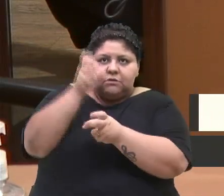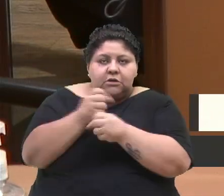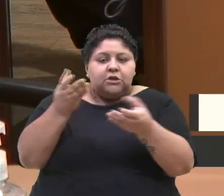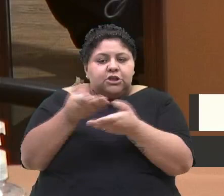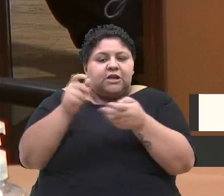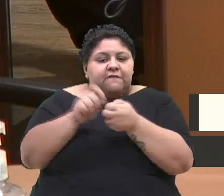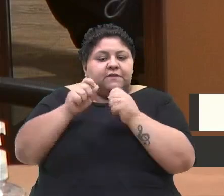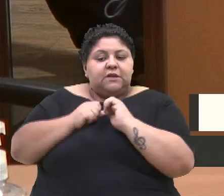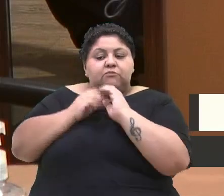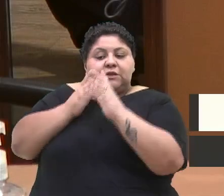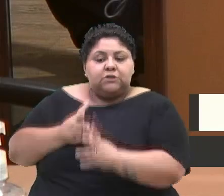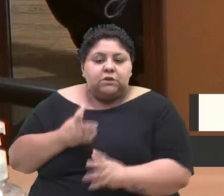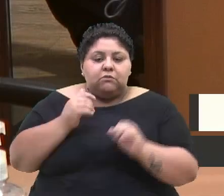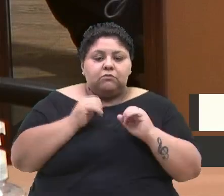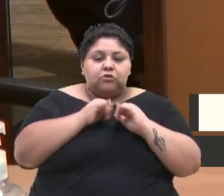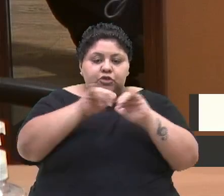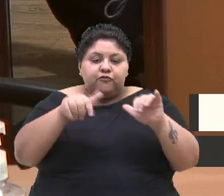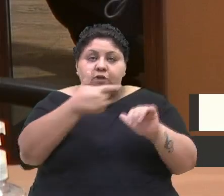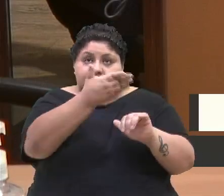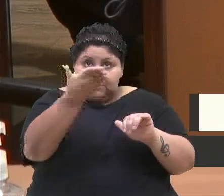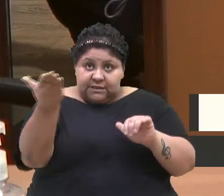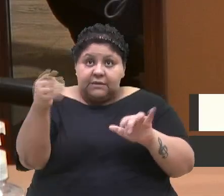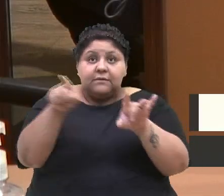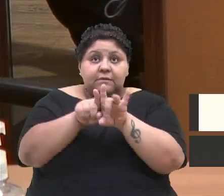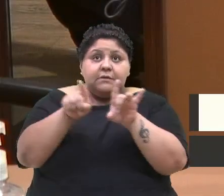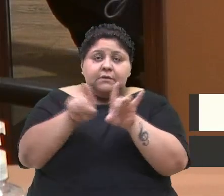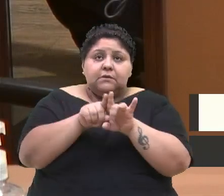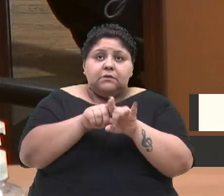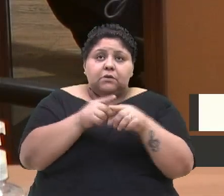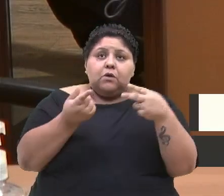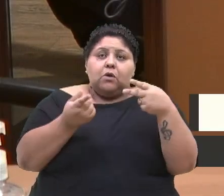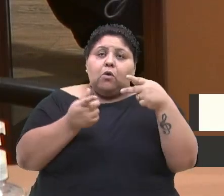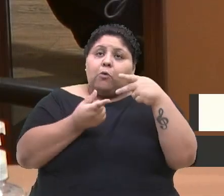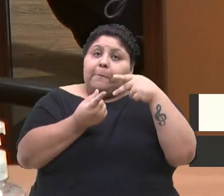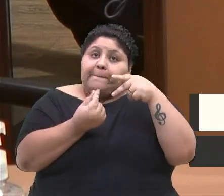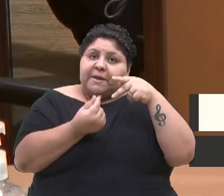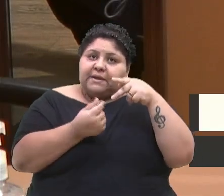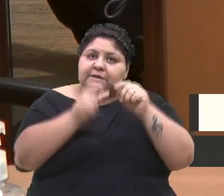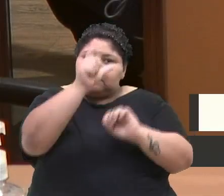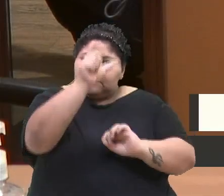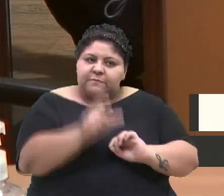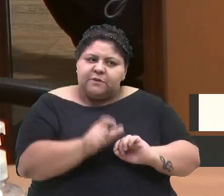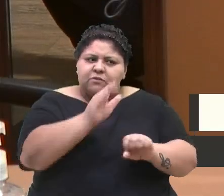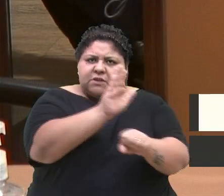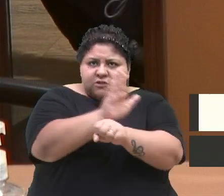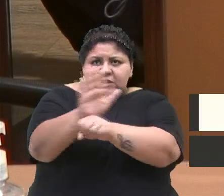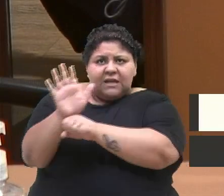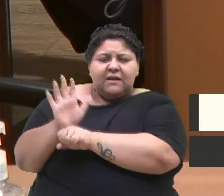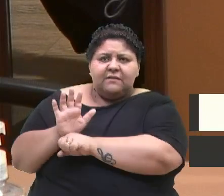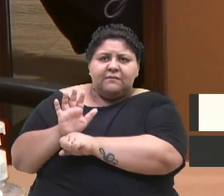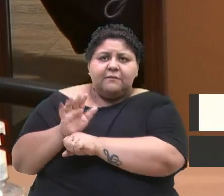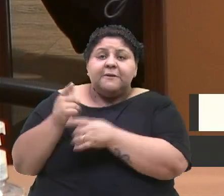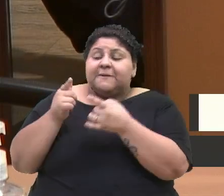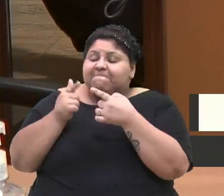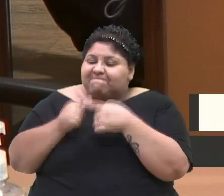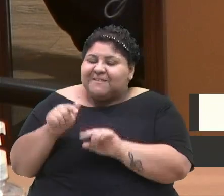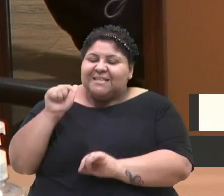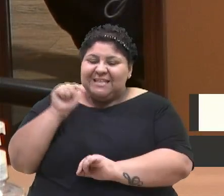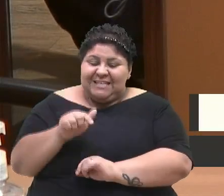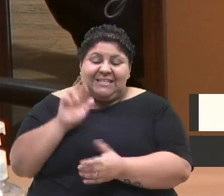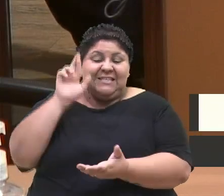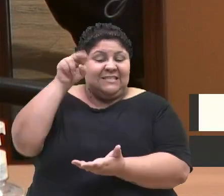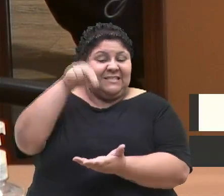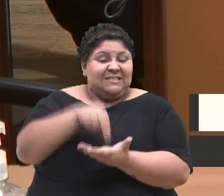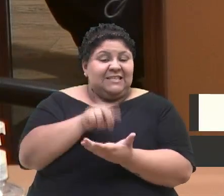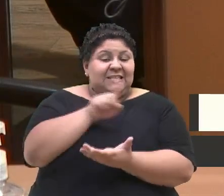ações, né? Divulgamos aqui na Câmara também um Pix deles para as pessoas auxiliarem, né? Mas é isso, e essa é uma realidade não